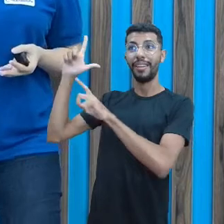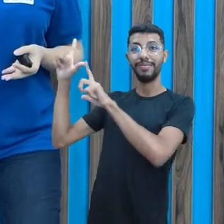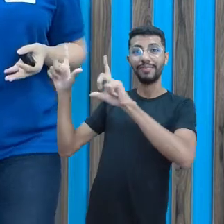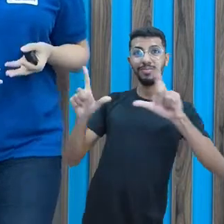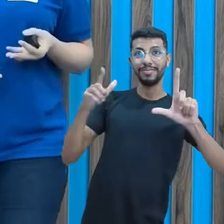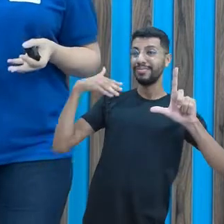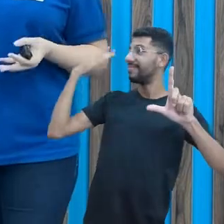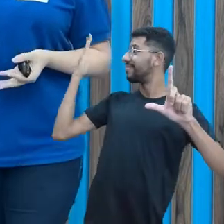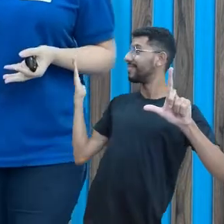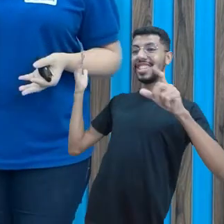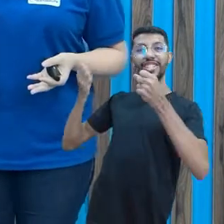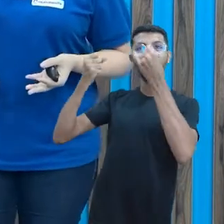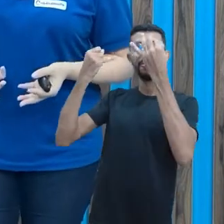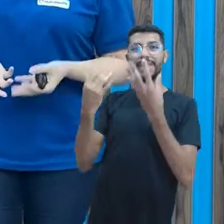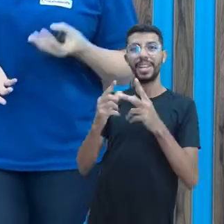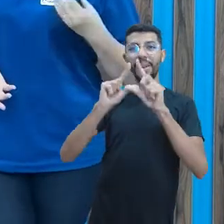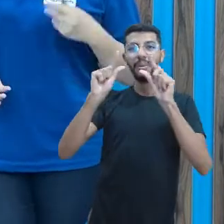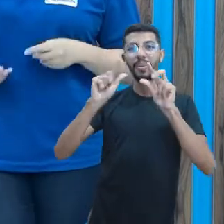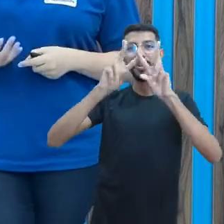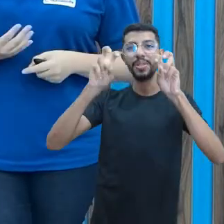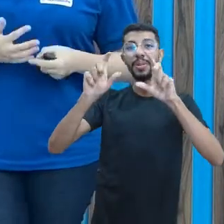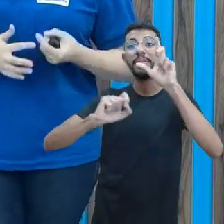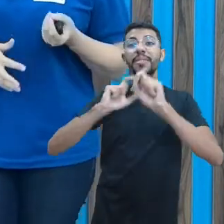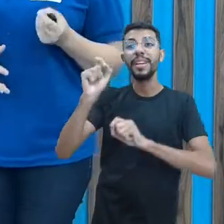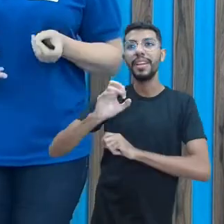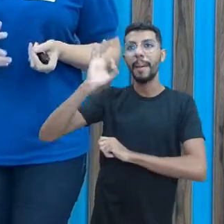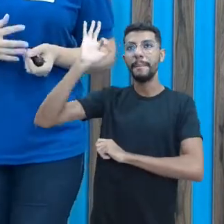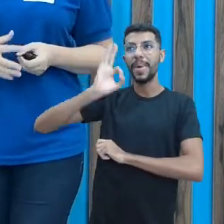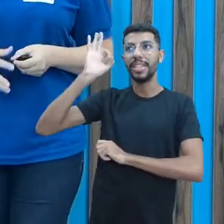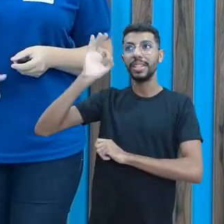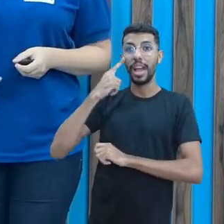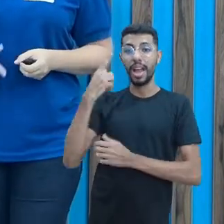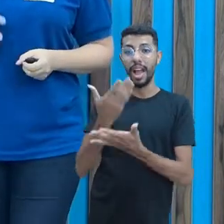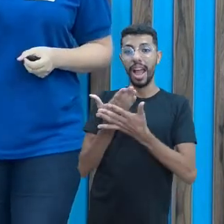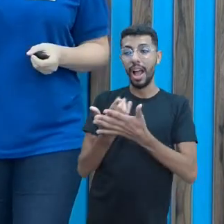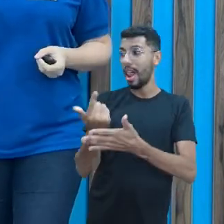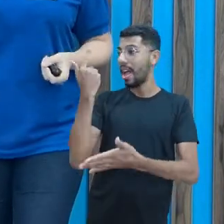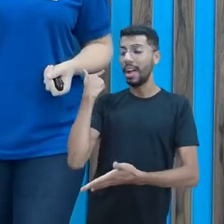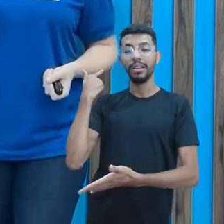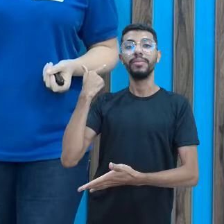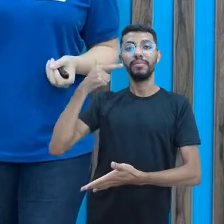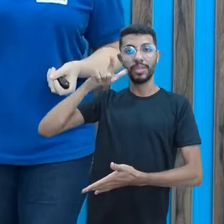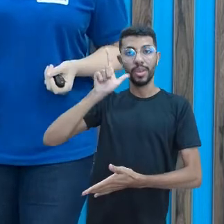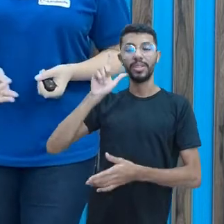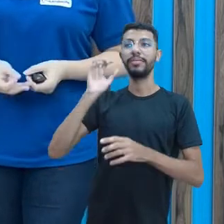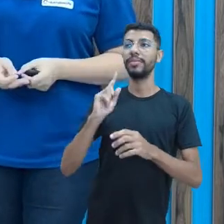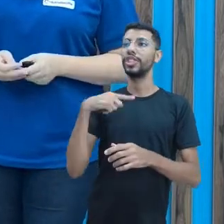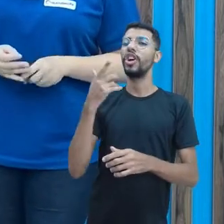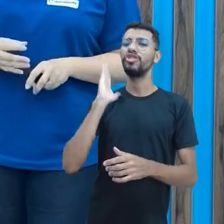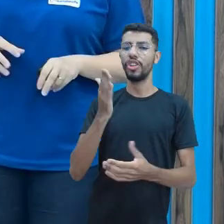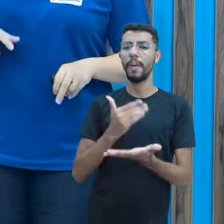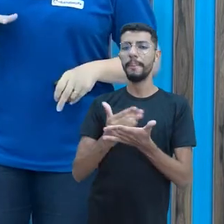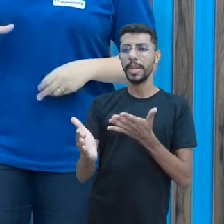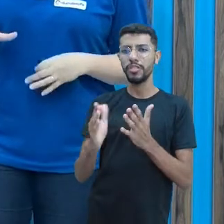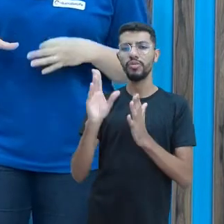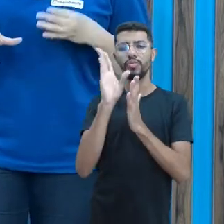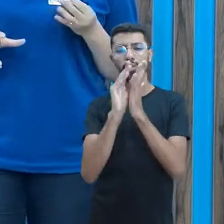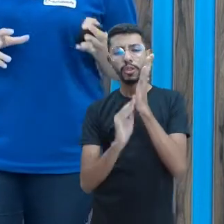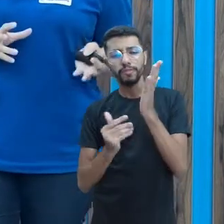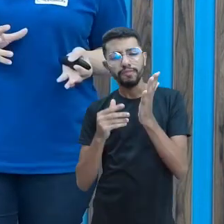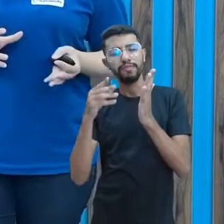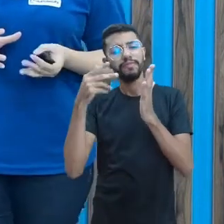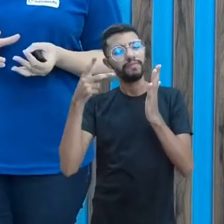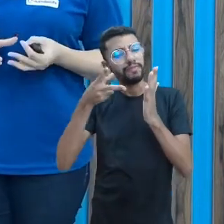falando um pouquinho sobre porcentagem. Na aula de ontem a gente já começou explorando essa ideia inicial do conteúdo, vimos